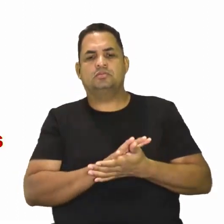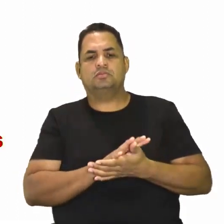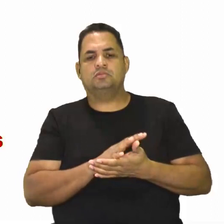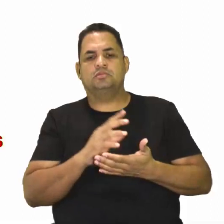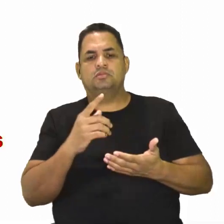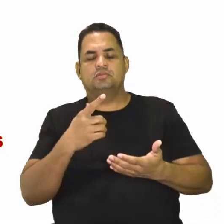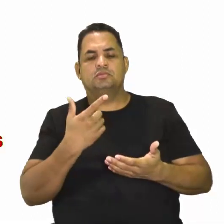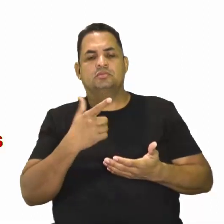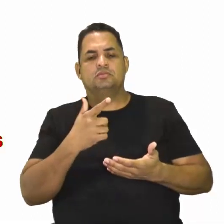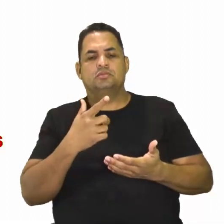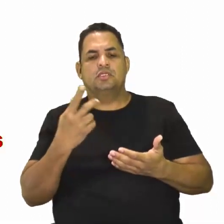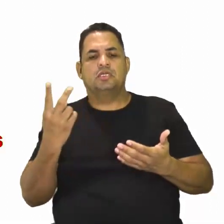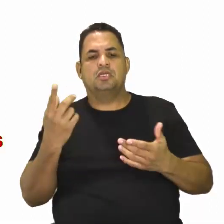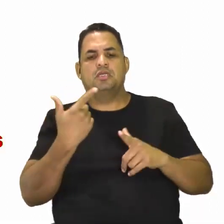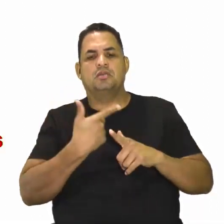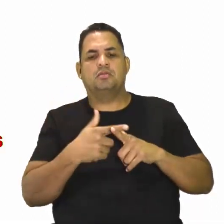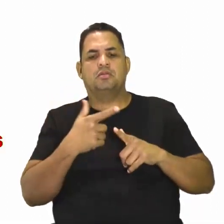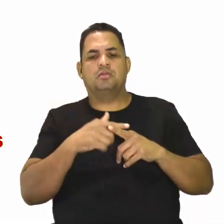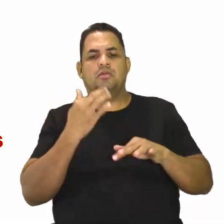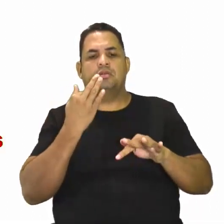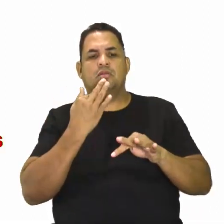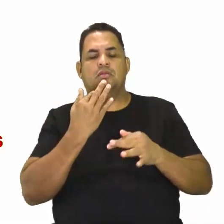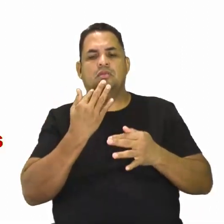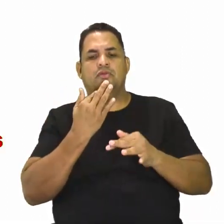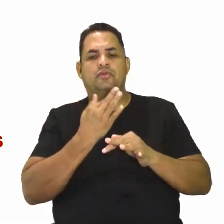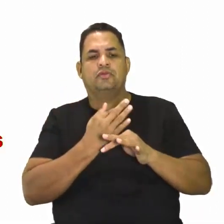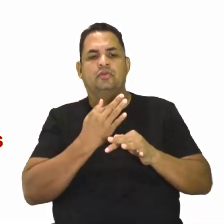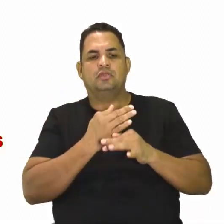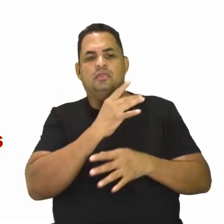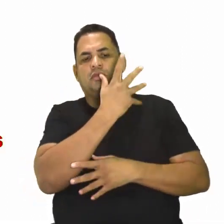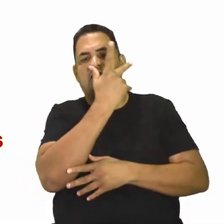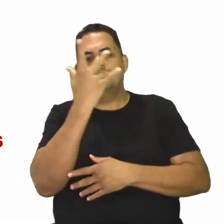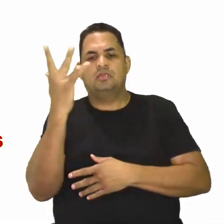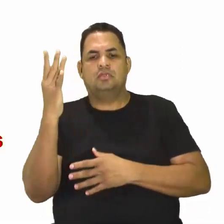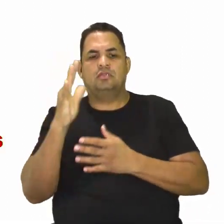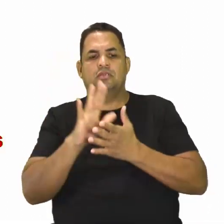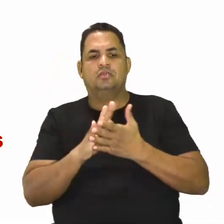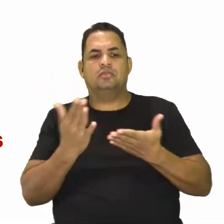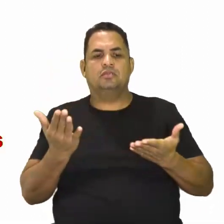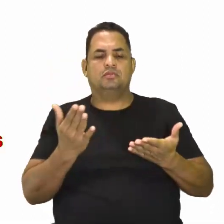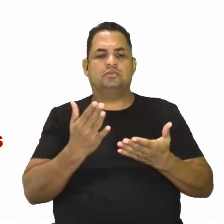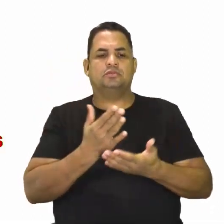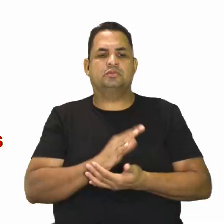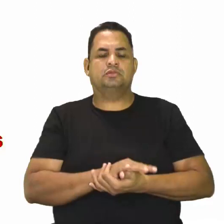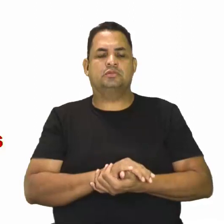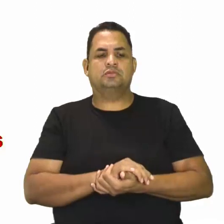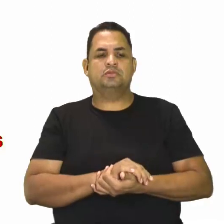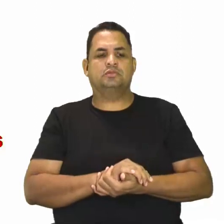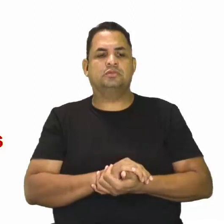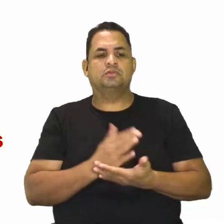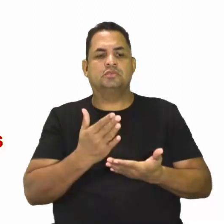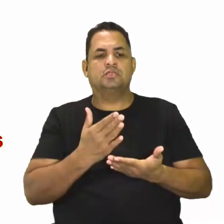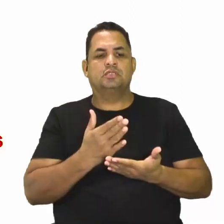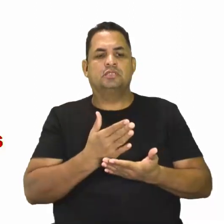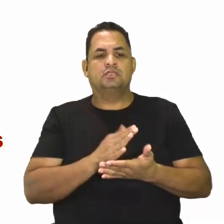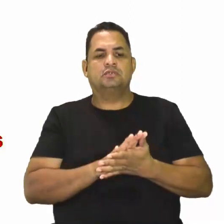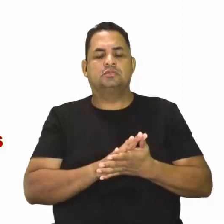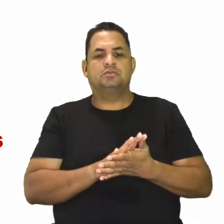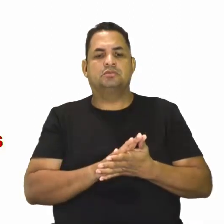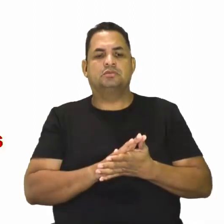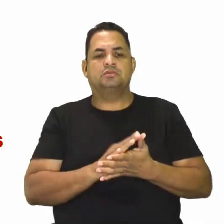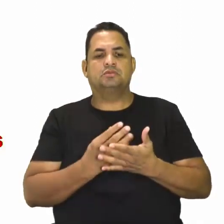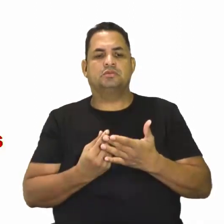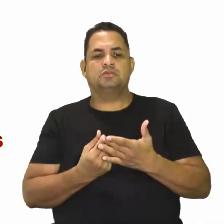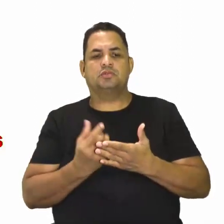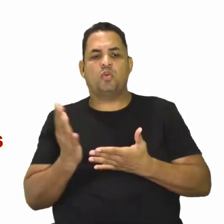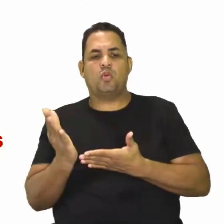causam danos físicos às árvores, safra diferente de forma a garantir o uso de mão de obra e geração de